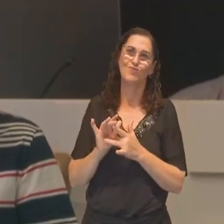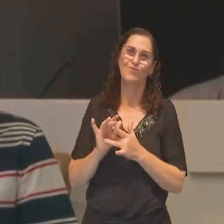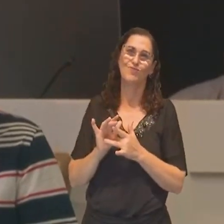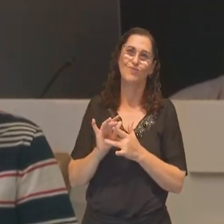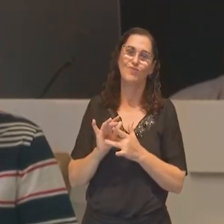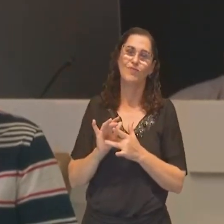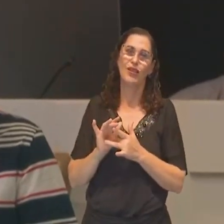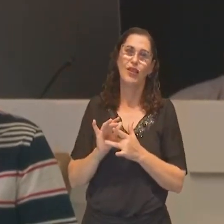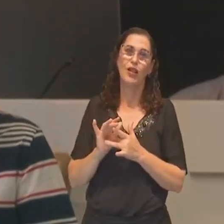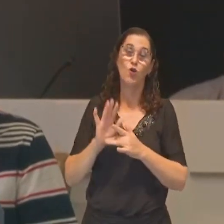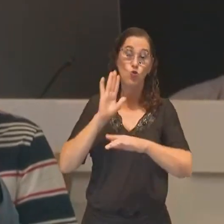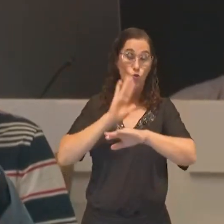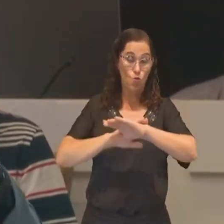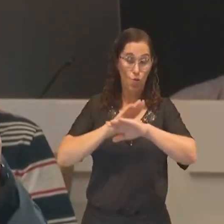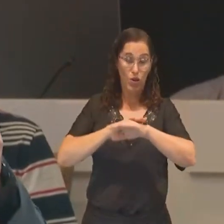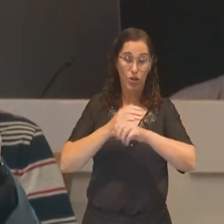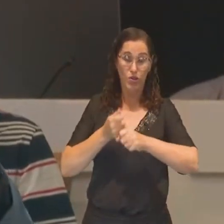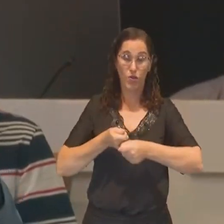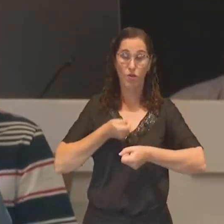Então, quando nós falamos,